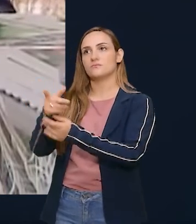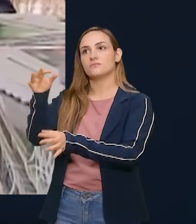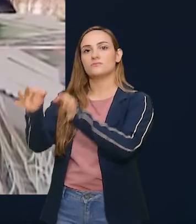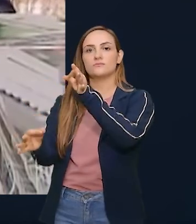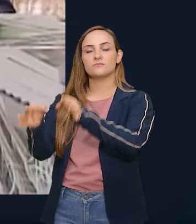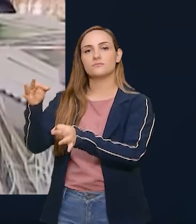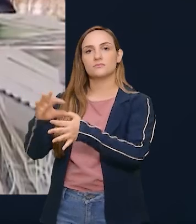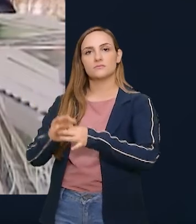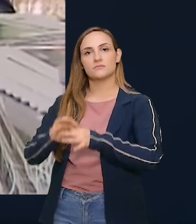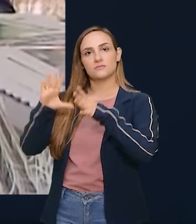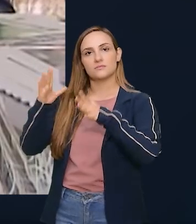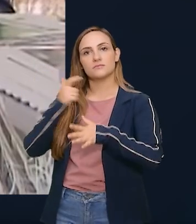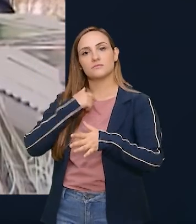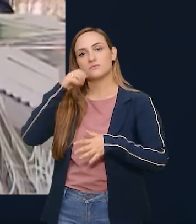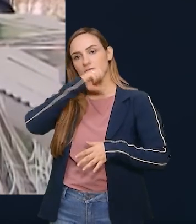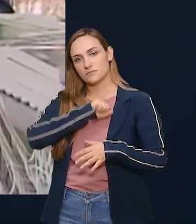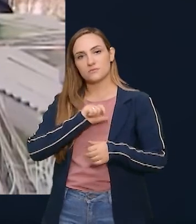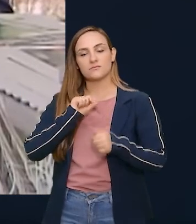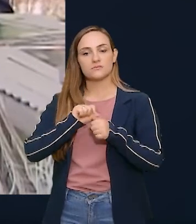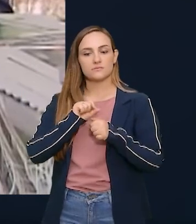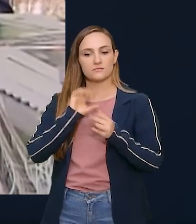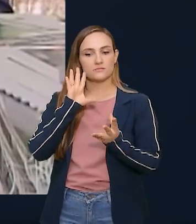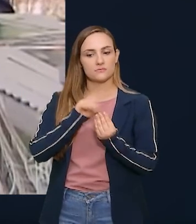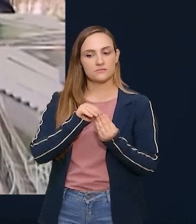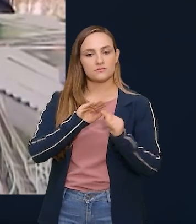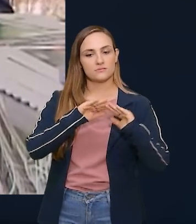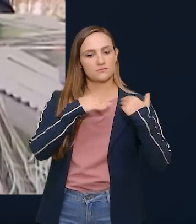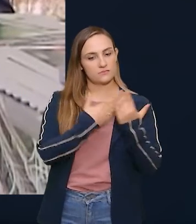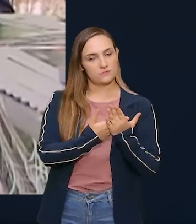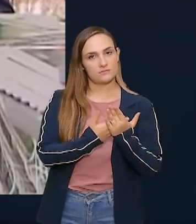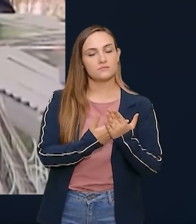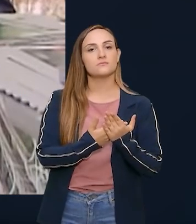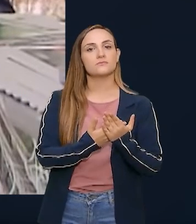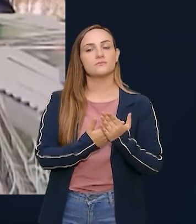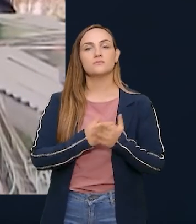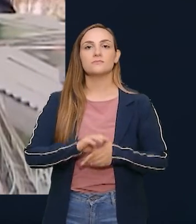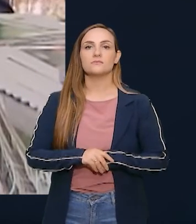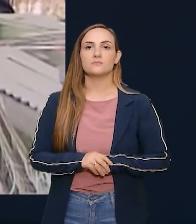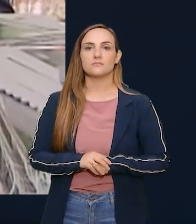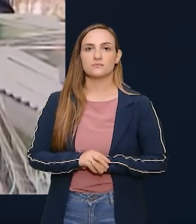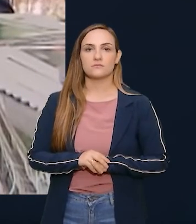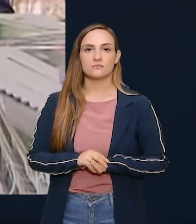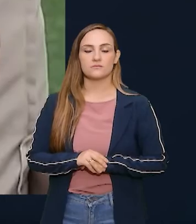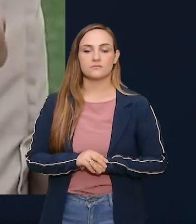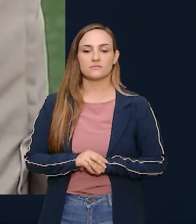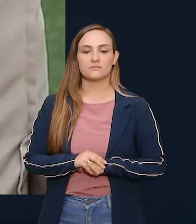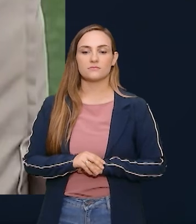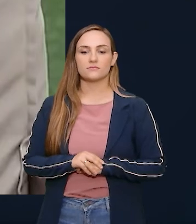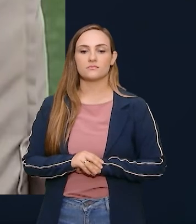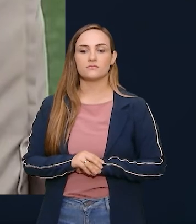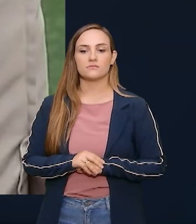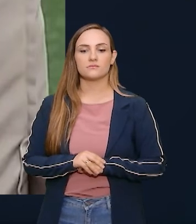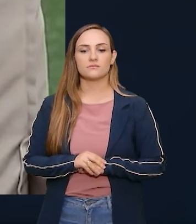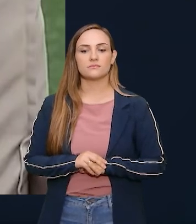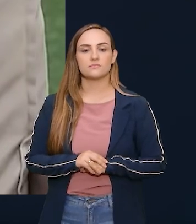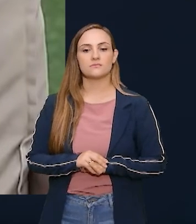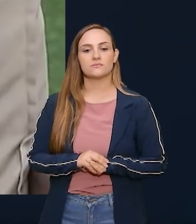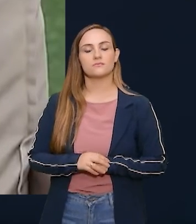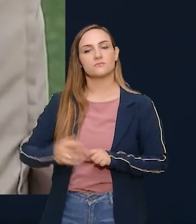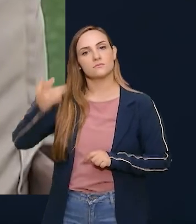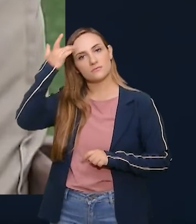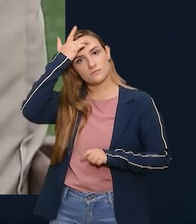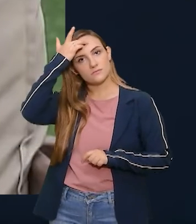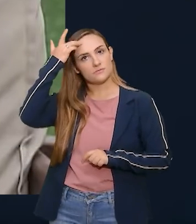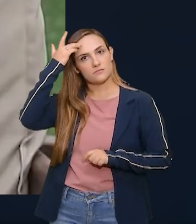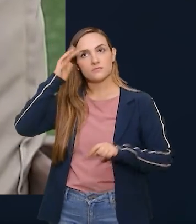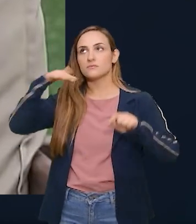decisão judicial que me autorizasse fazer por supletivo o resto da escola que eu ainda não tinha feito. Pessoas no